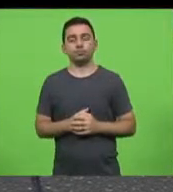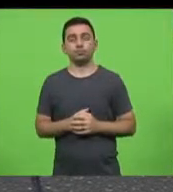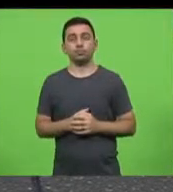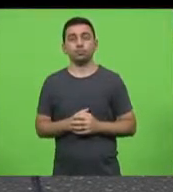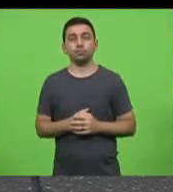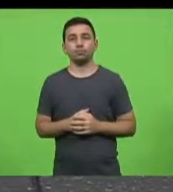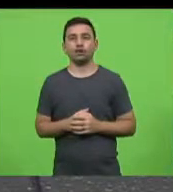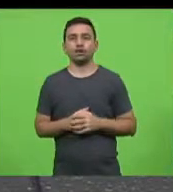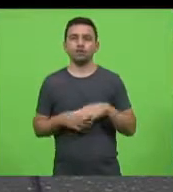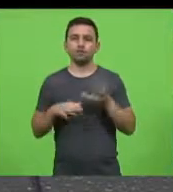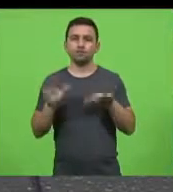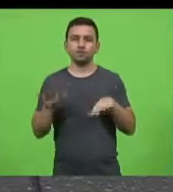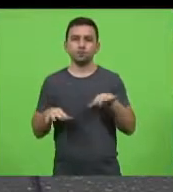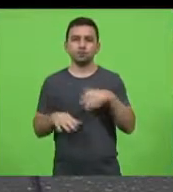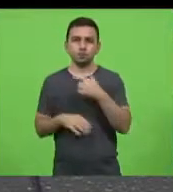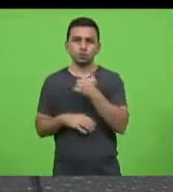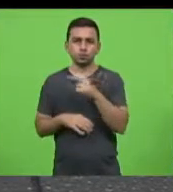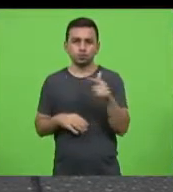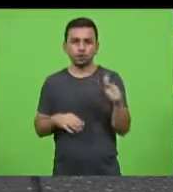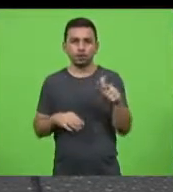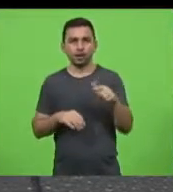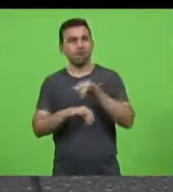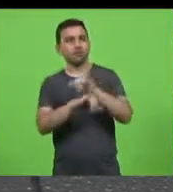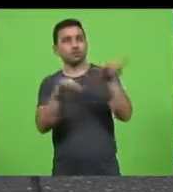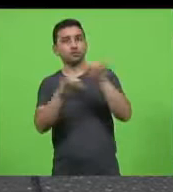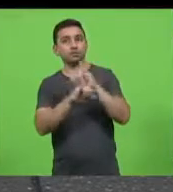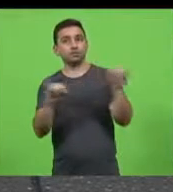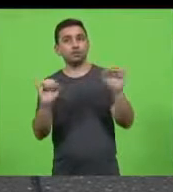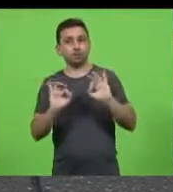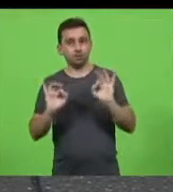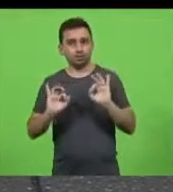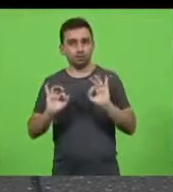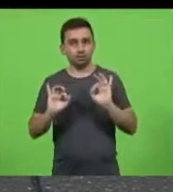que não haja necessidade de publicação,